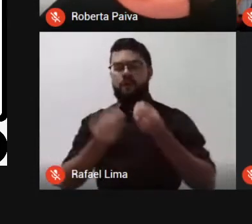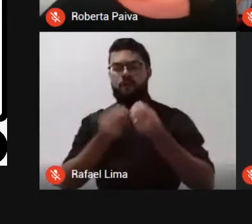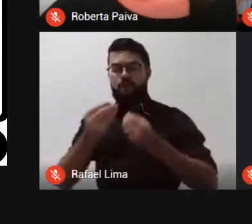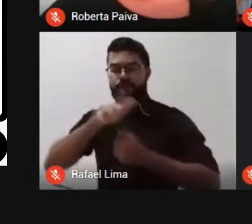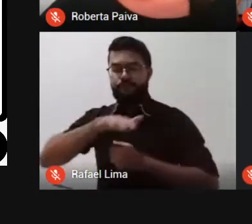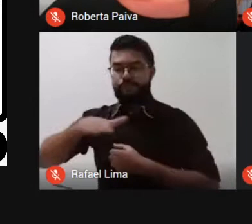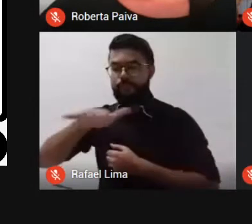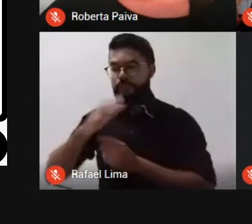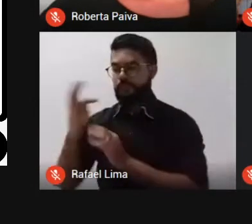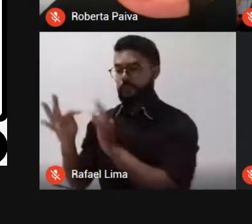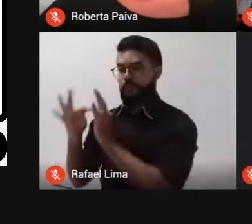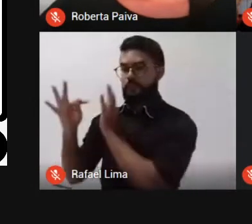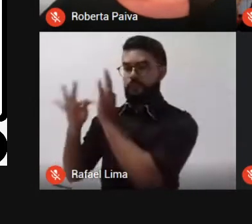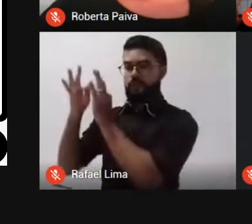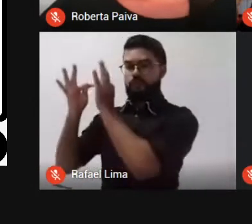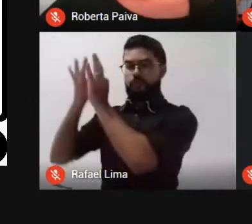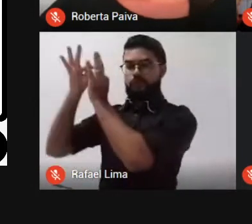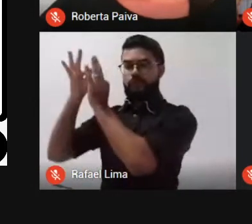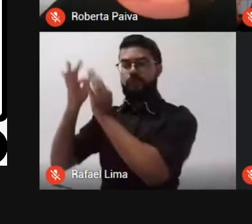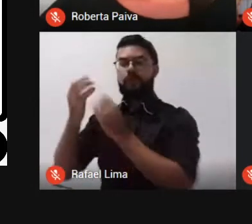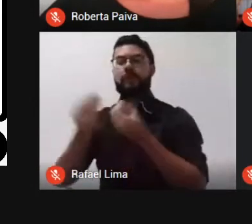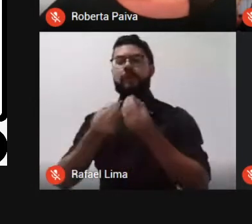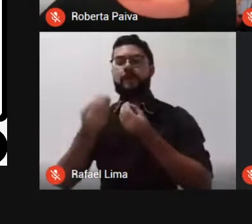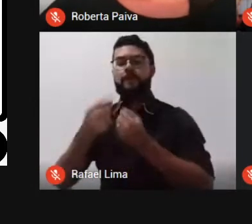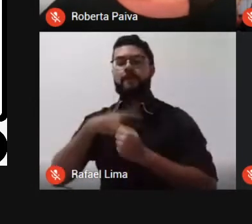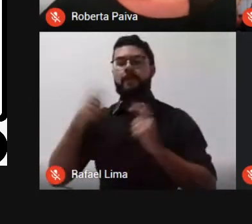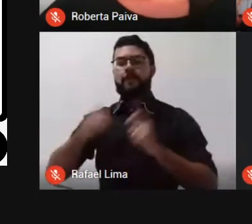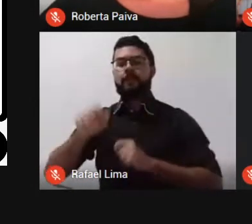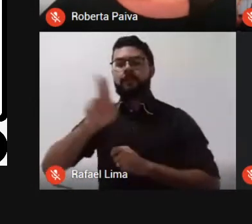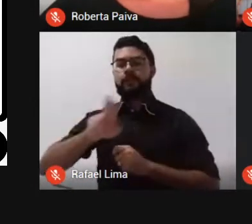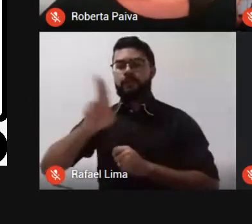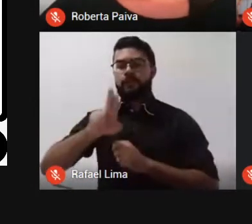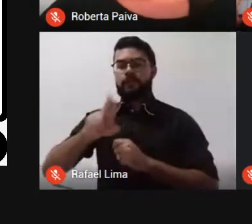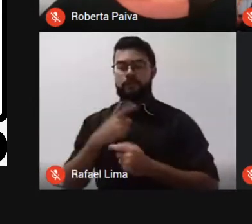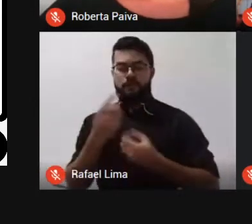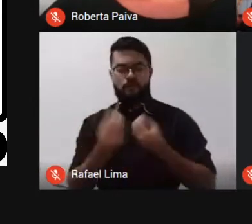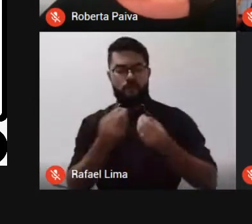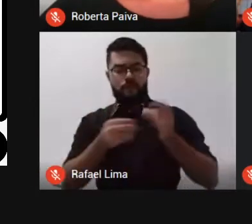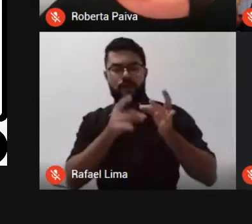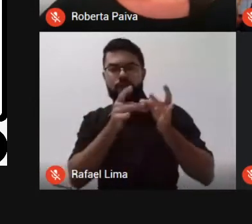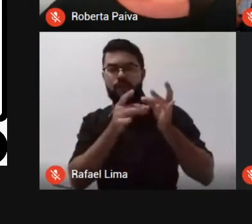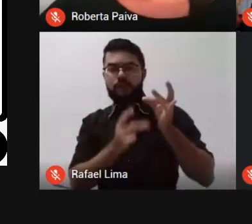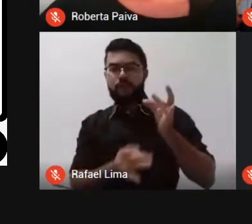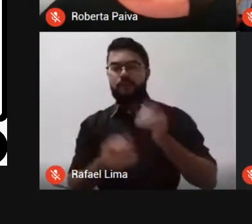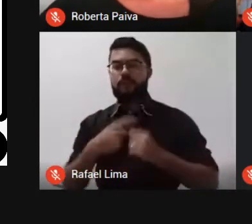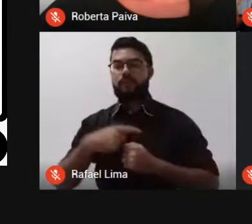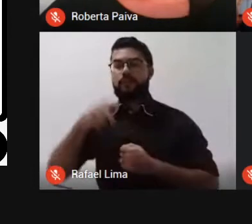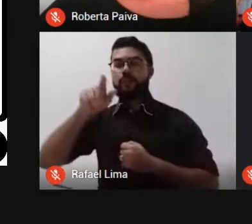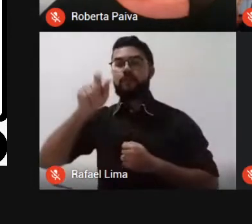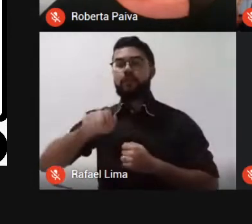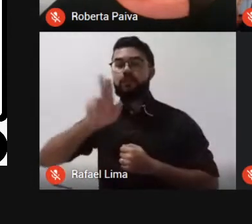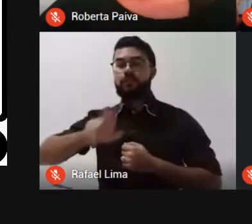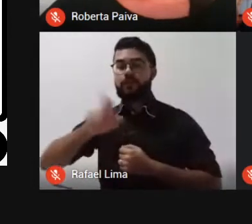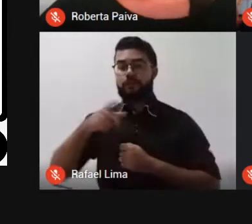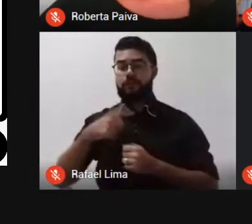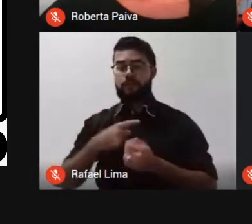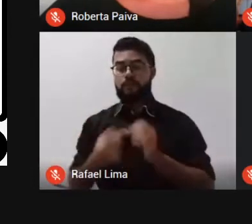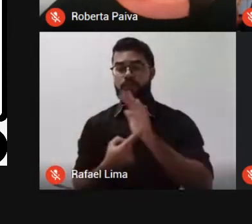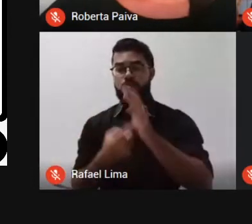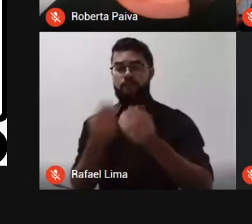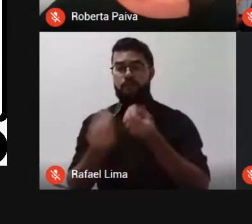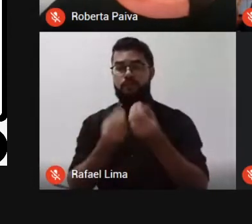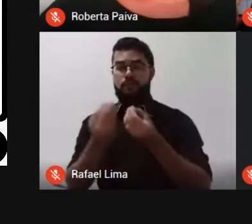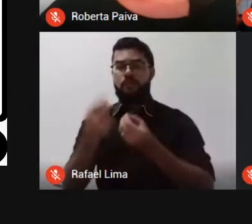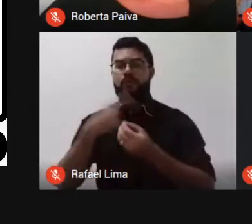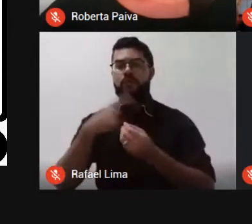de geoprocessamento, que pode sair dados dela, depois ela pode enviar dados para a tecnologia BIM através do